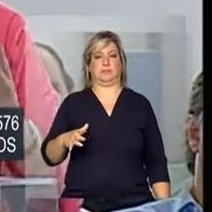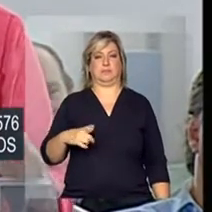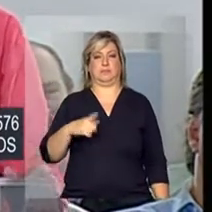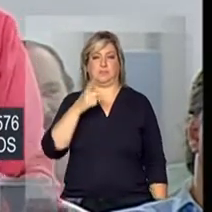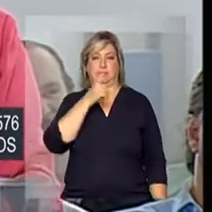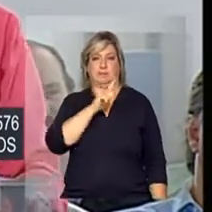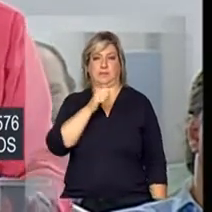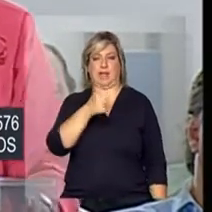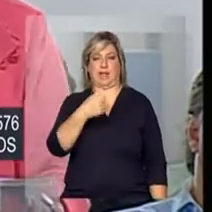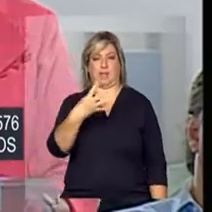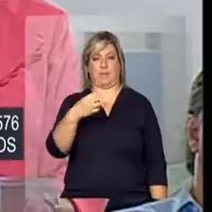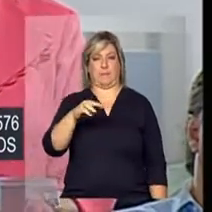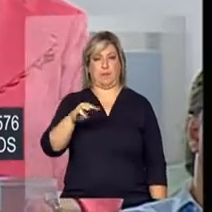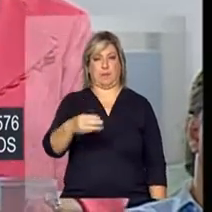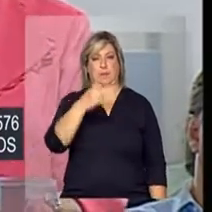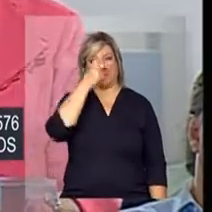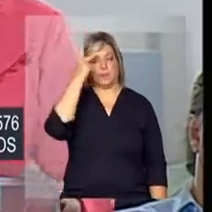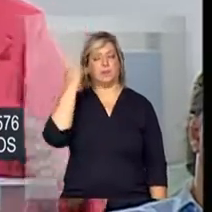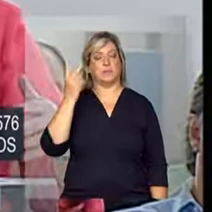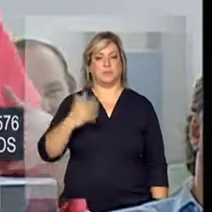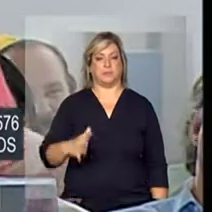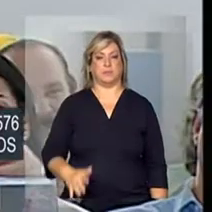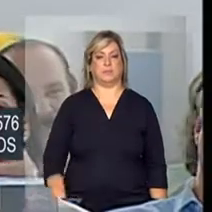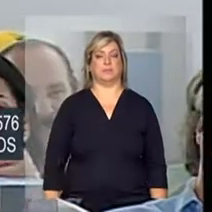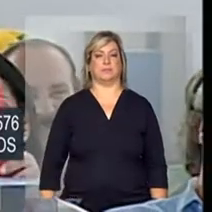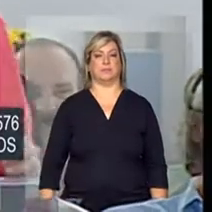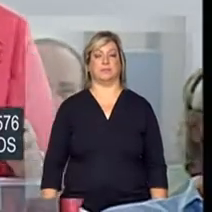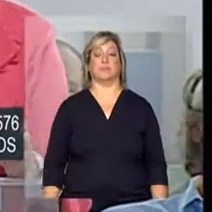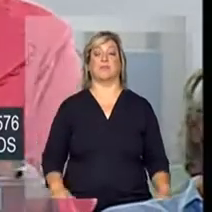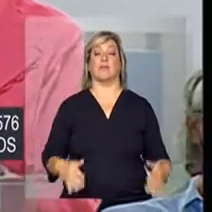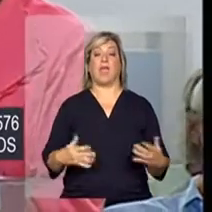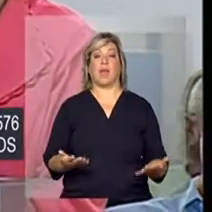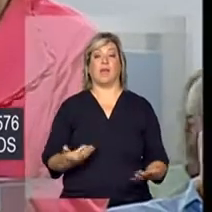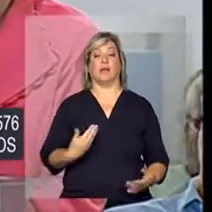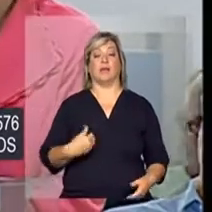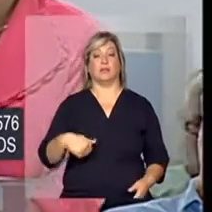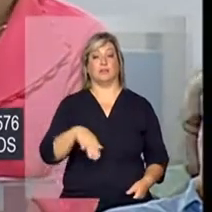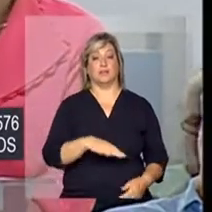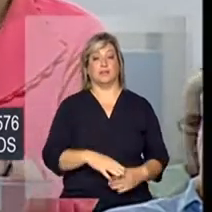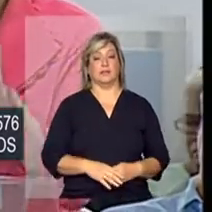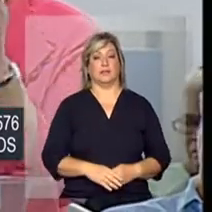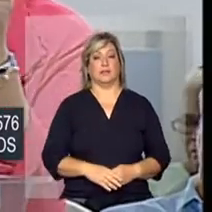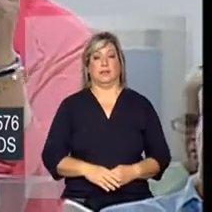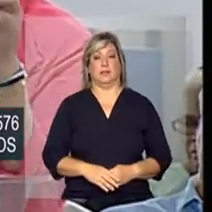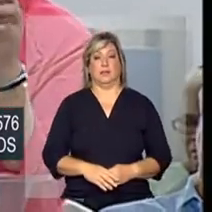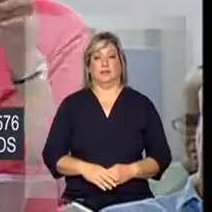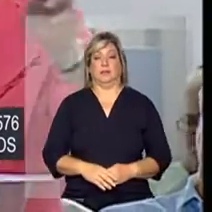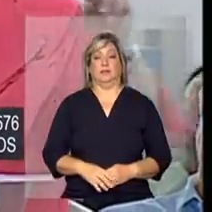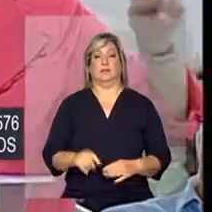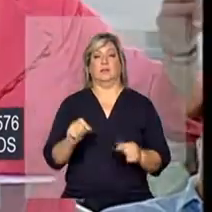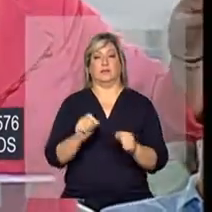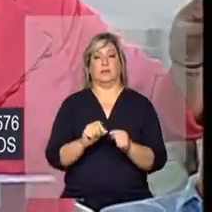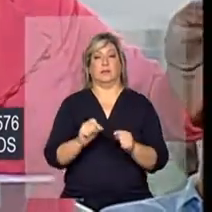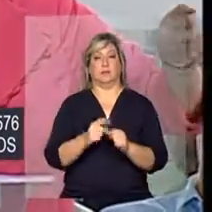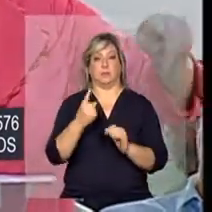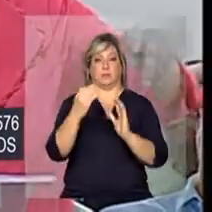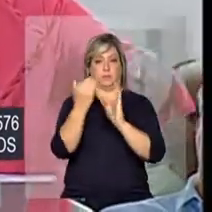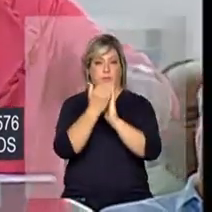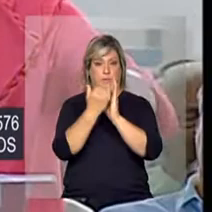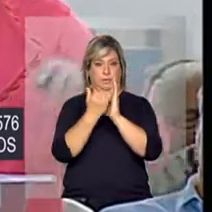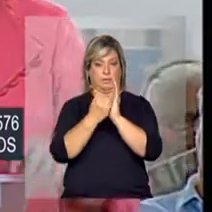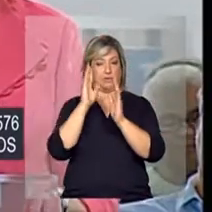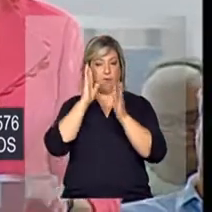atingido 14 milhões de pessoas. Aí nós fizemos um programa focado